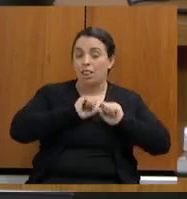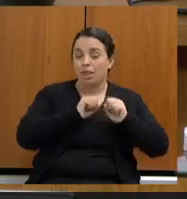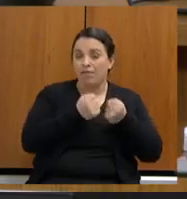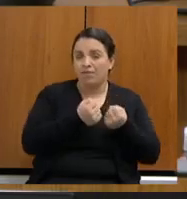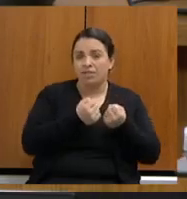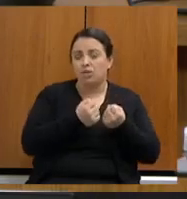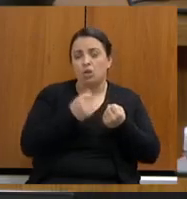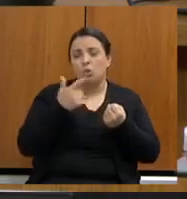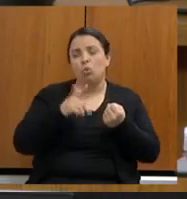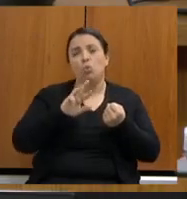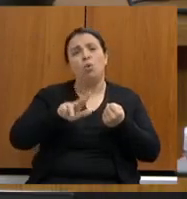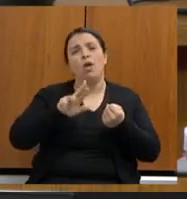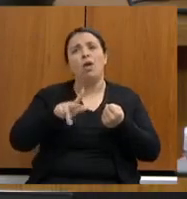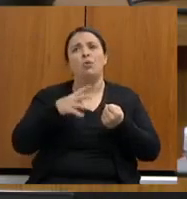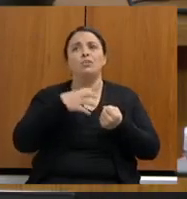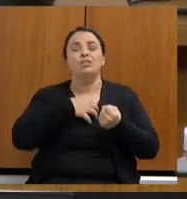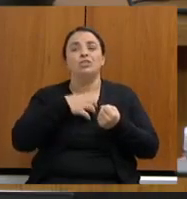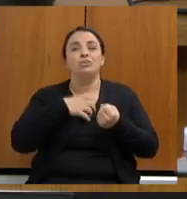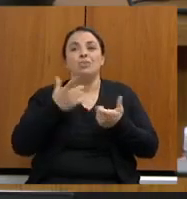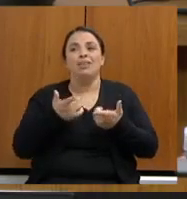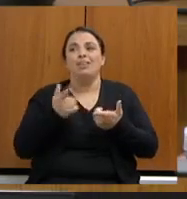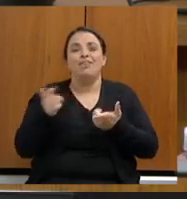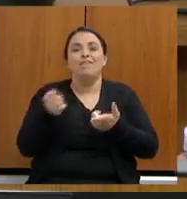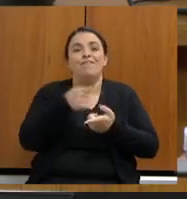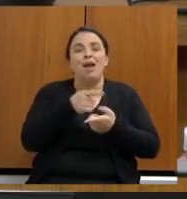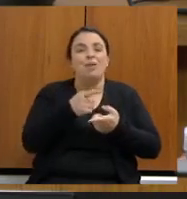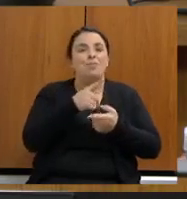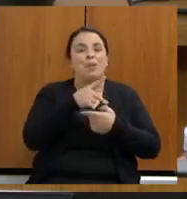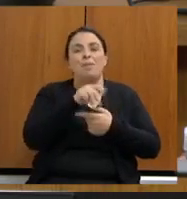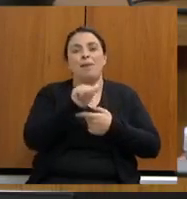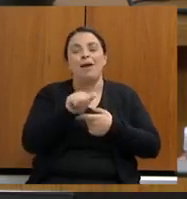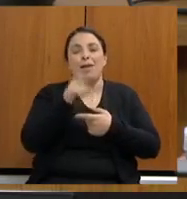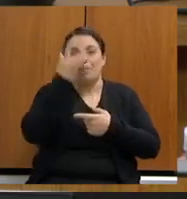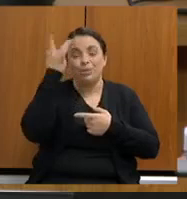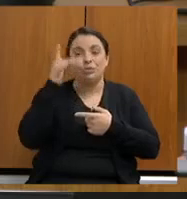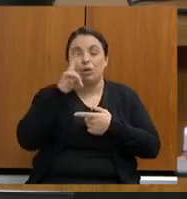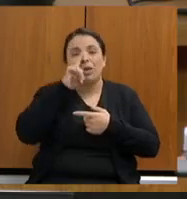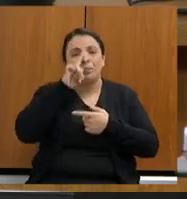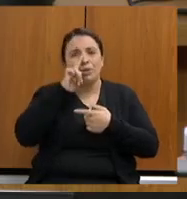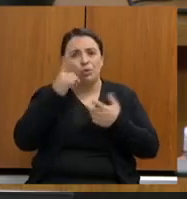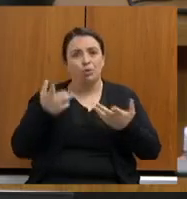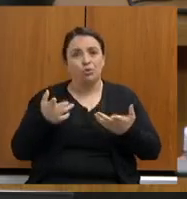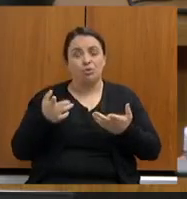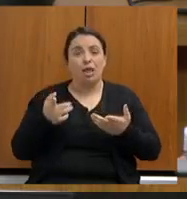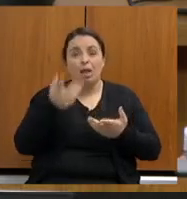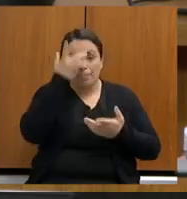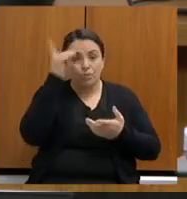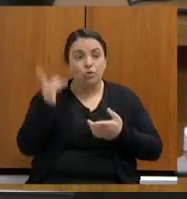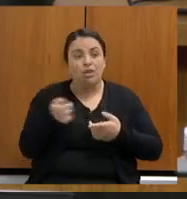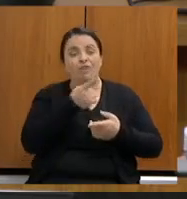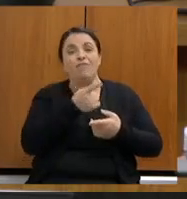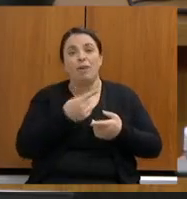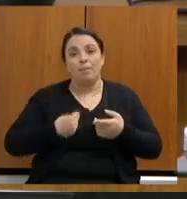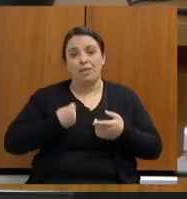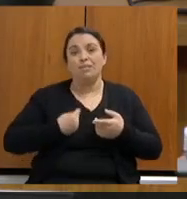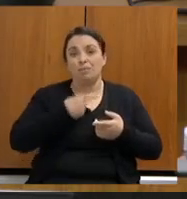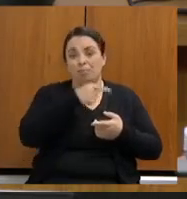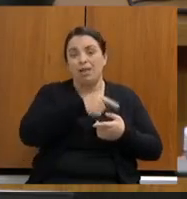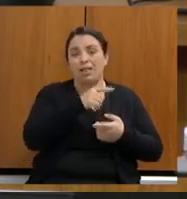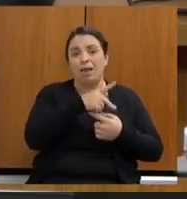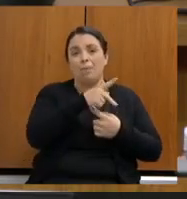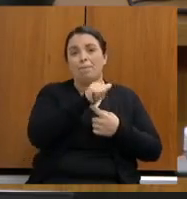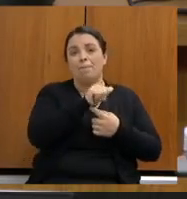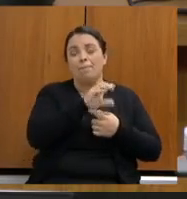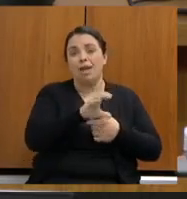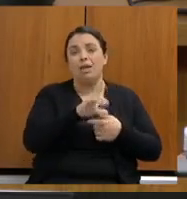alguém perigoso não é eu tenho que ter um laudo quem vai para Parque tem que ter um laudo ele tem uma